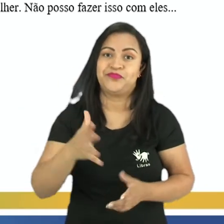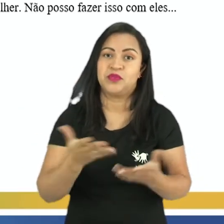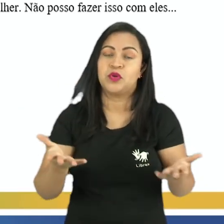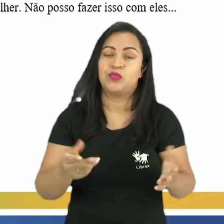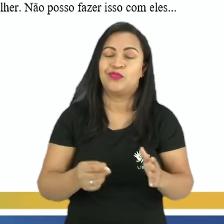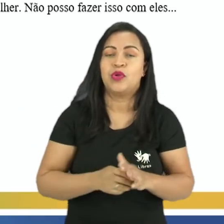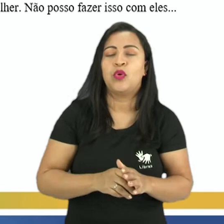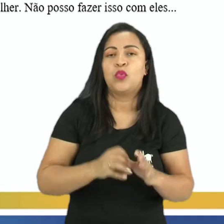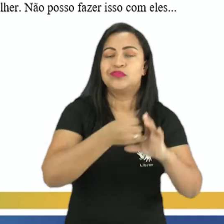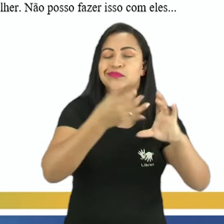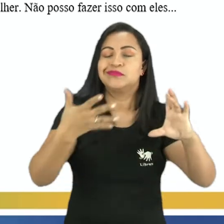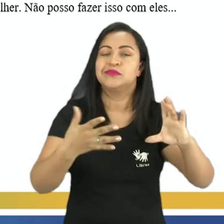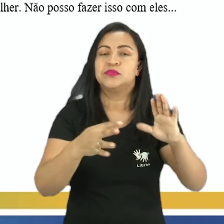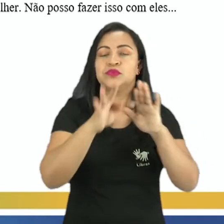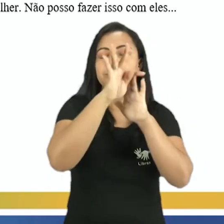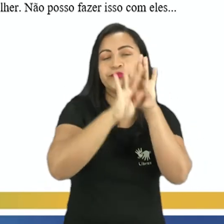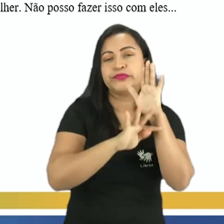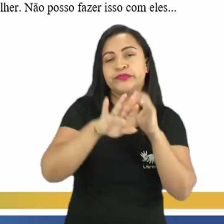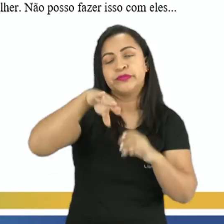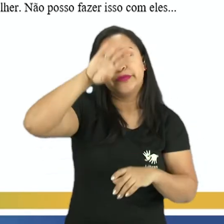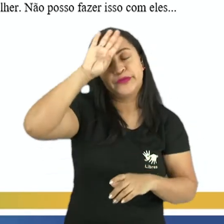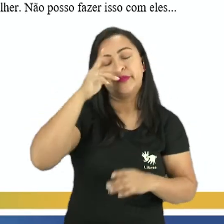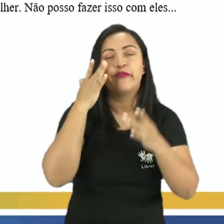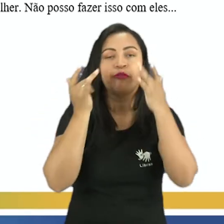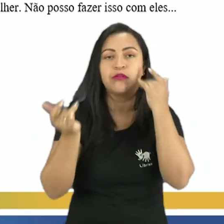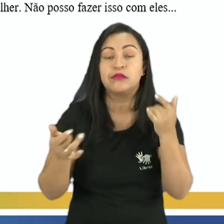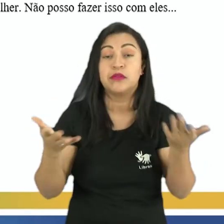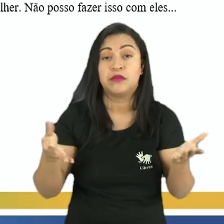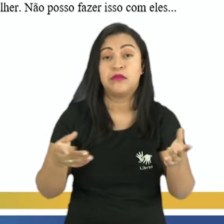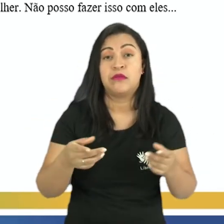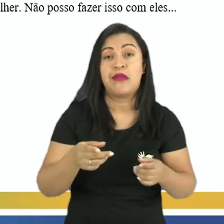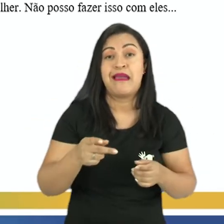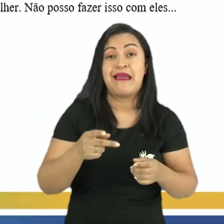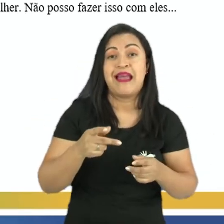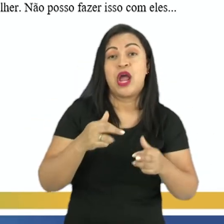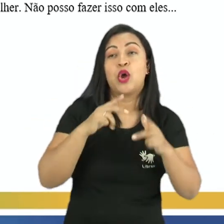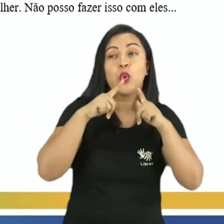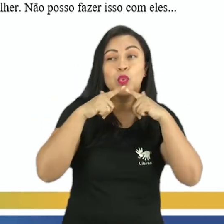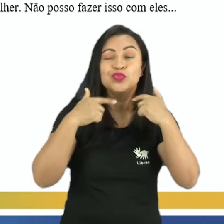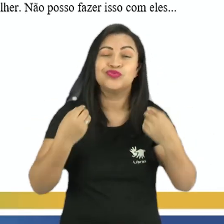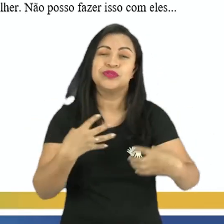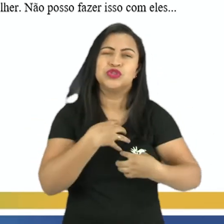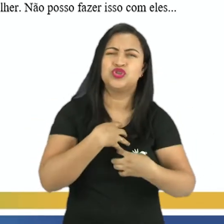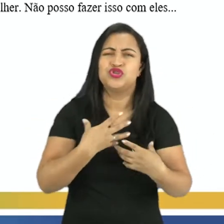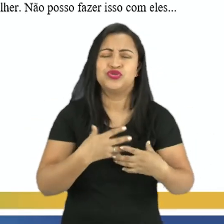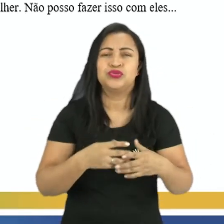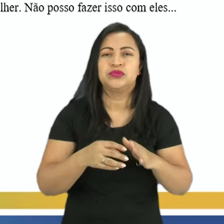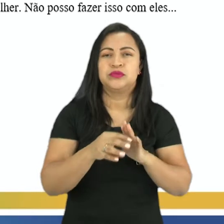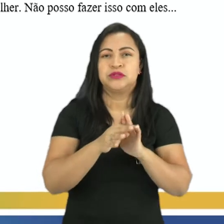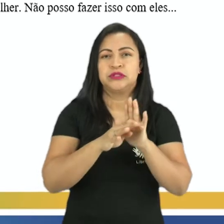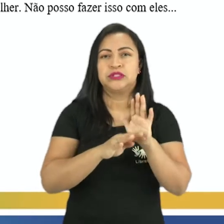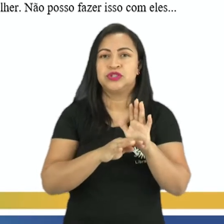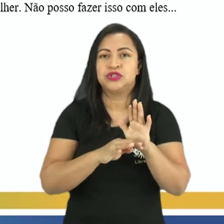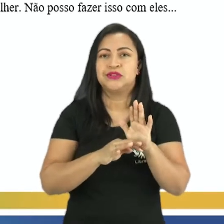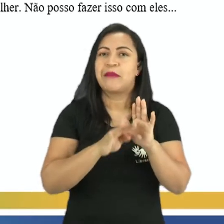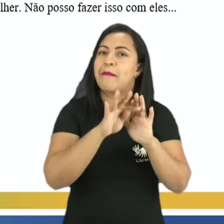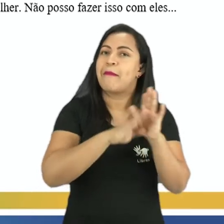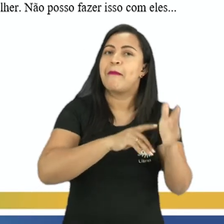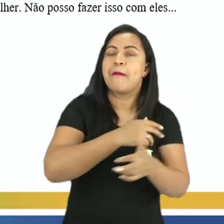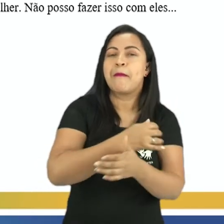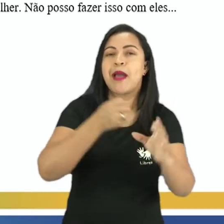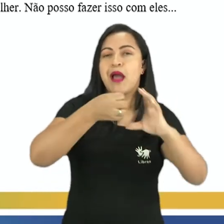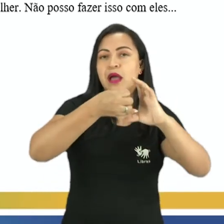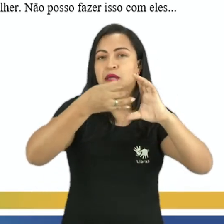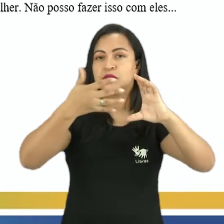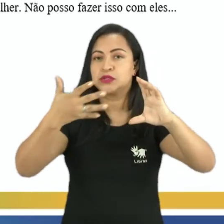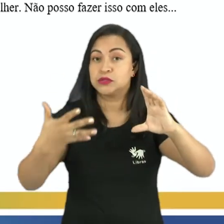dramático. Além da linguagem diferenciada e dos personagens, verificamos nessa cena mais elementos no corpo do texto, que